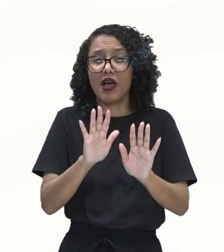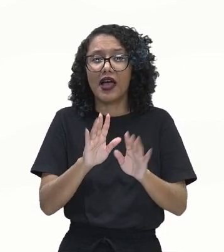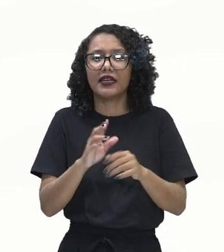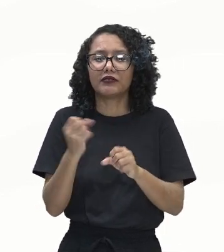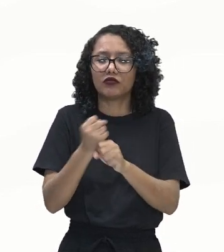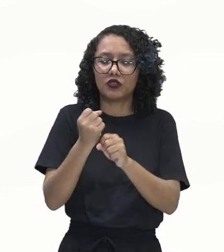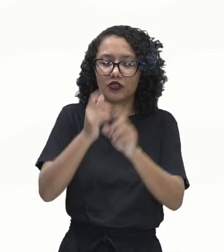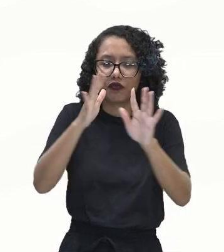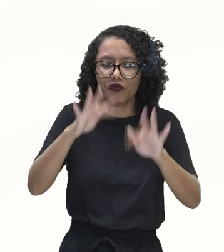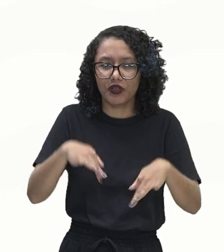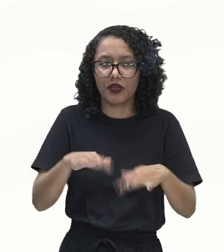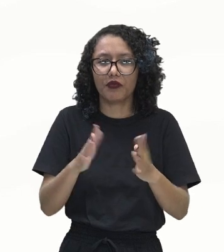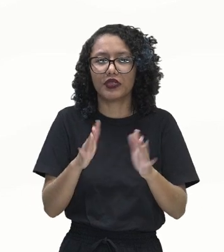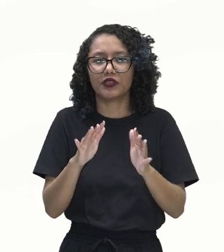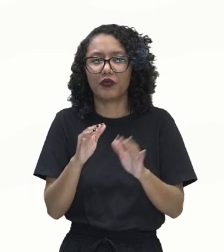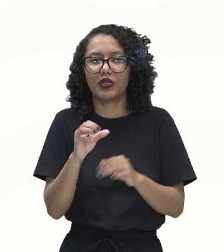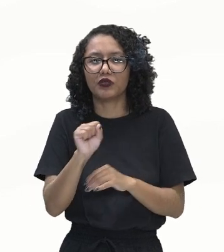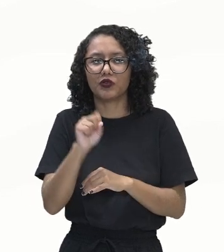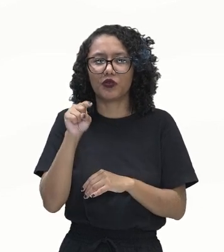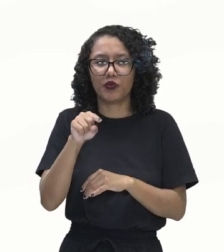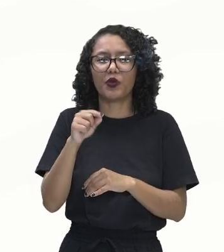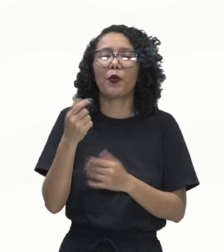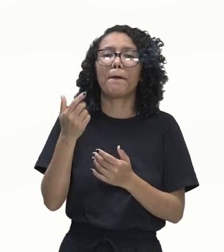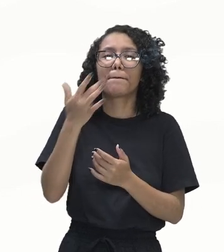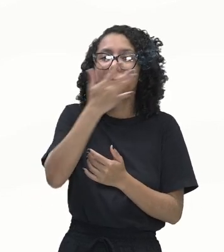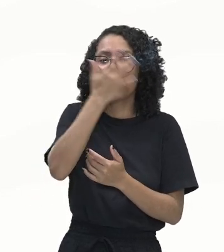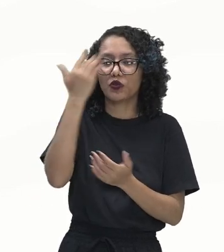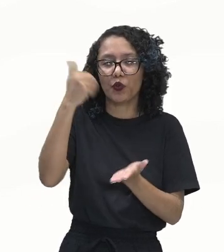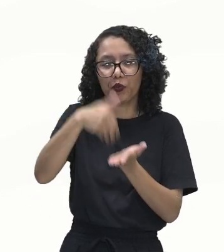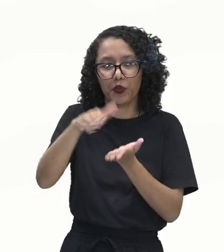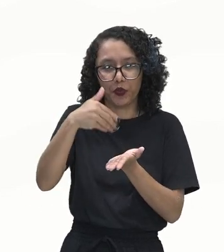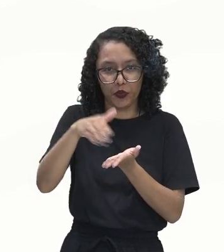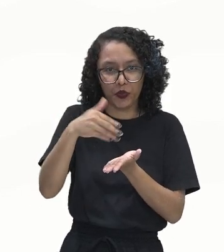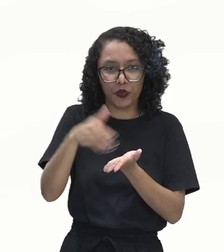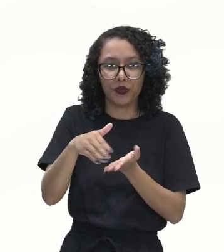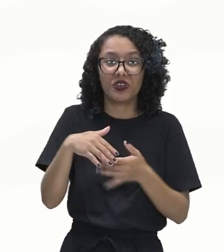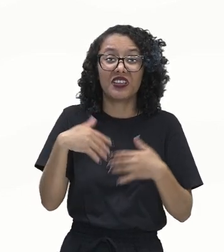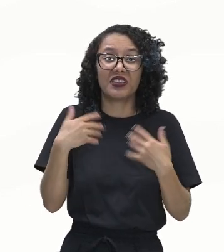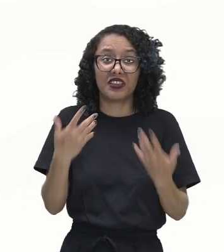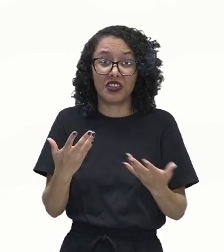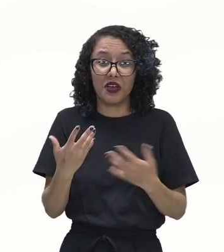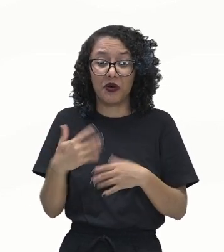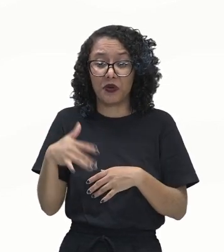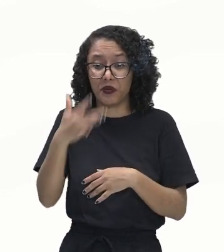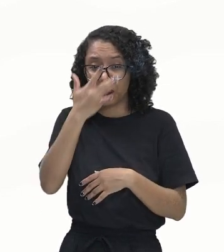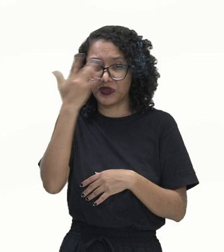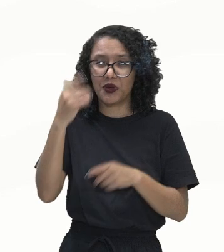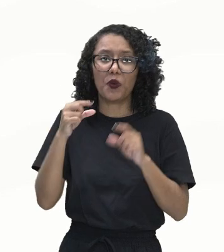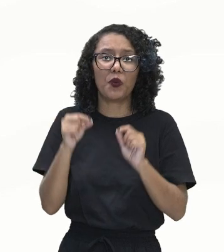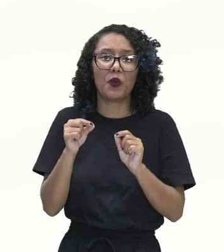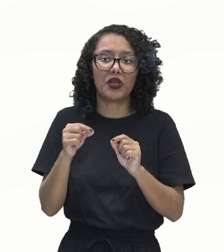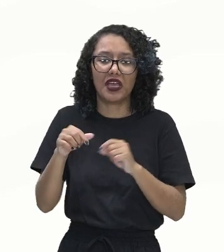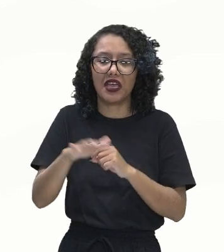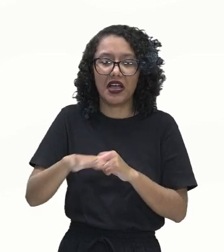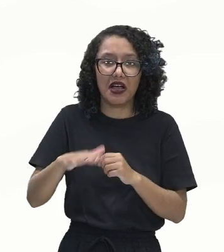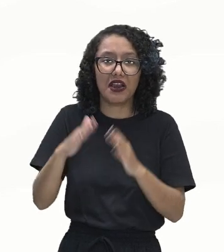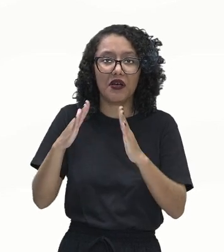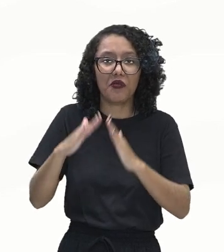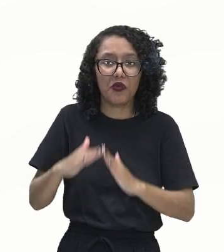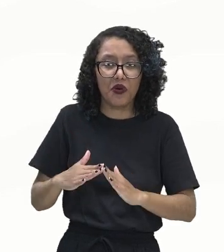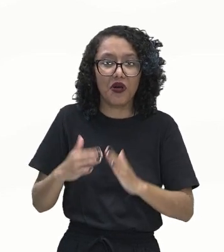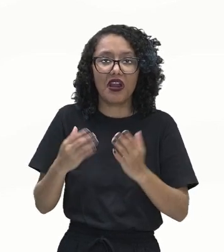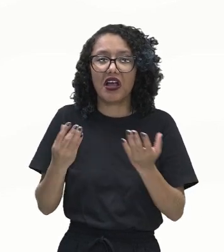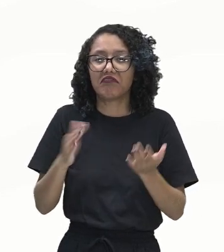8.000 pessoas são demitidas e esses camponeses se veem sem terras e sem emprego.